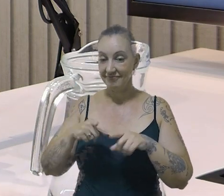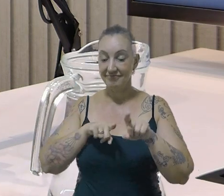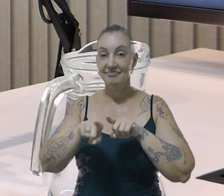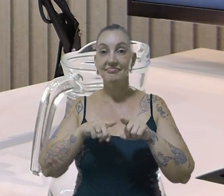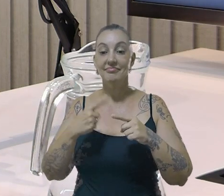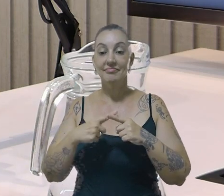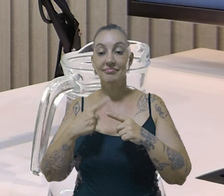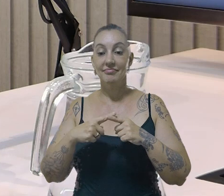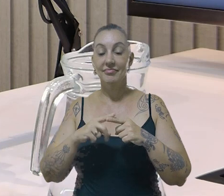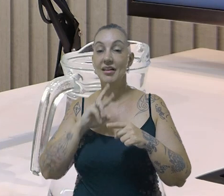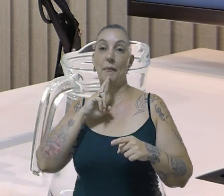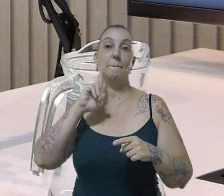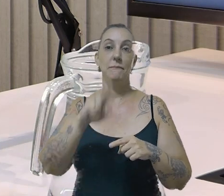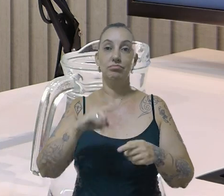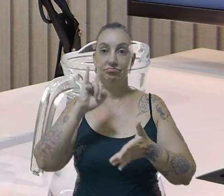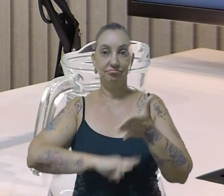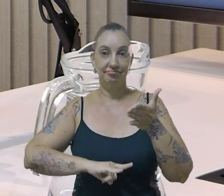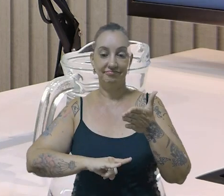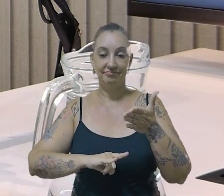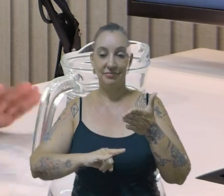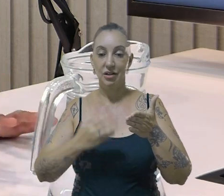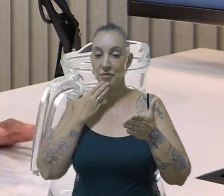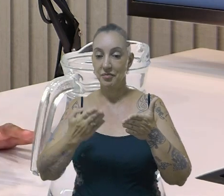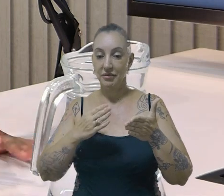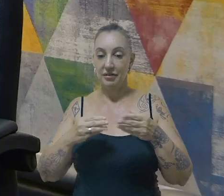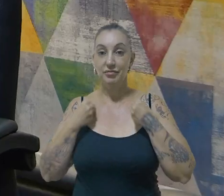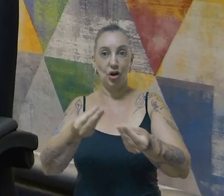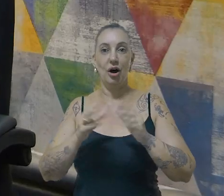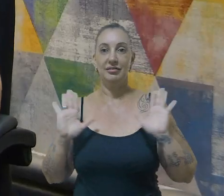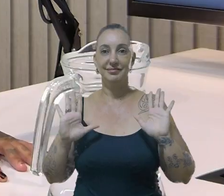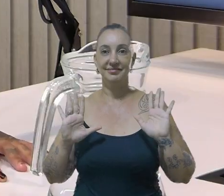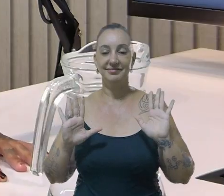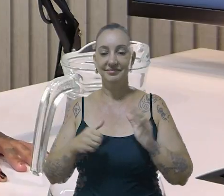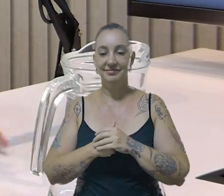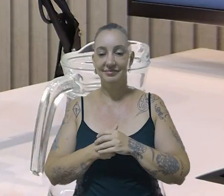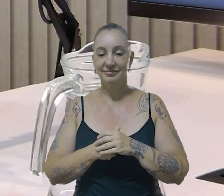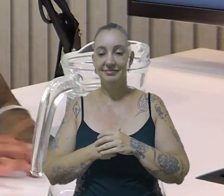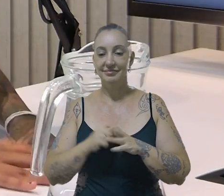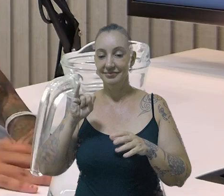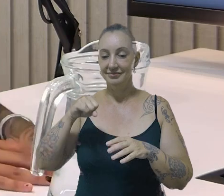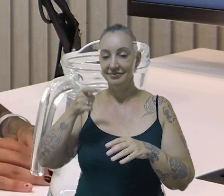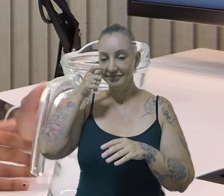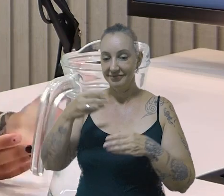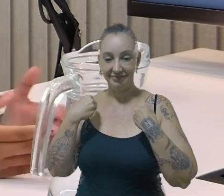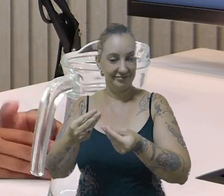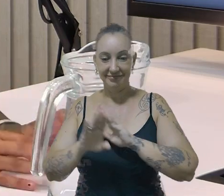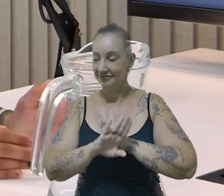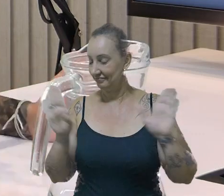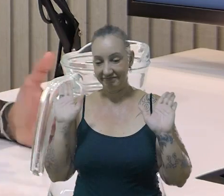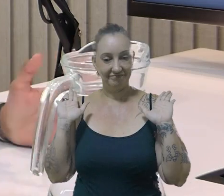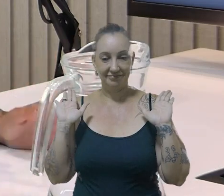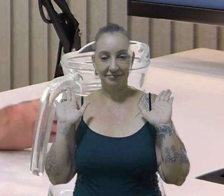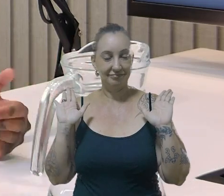porque eu mandei muito rápido os documentos assim tudo que ela pediu eu falei T tipo Sim vamos tem o interesse toma todos os documentos E